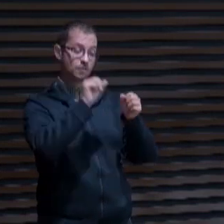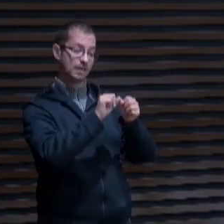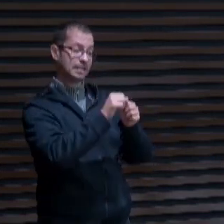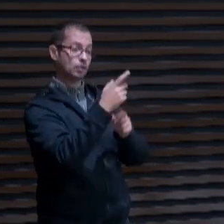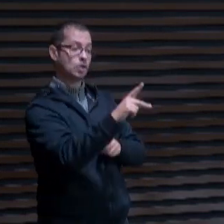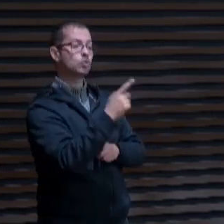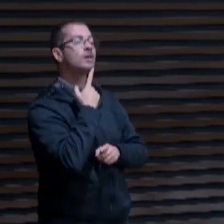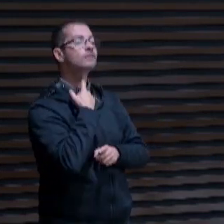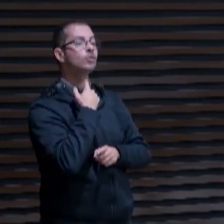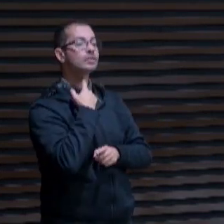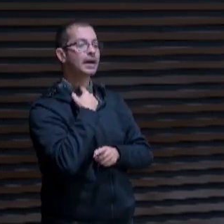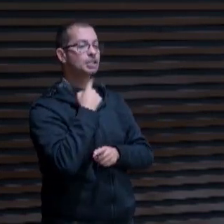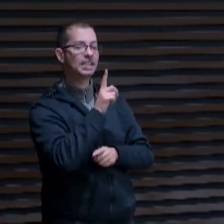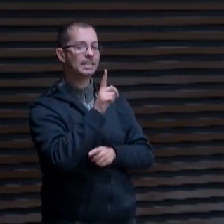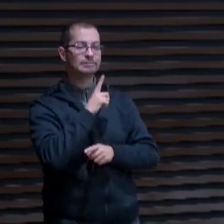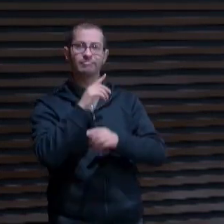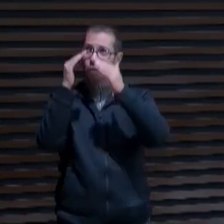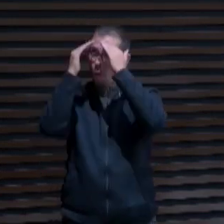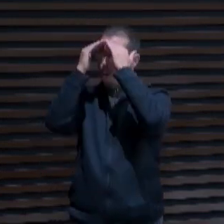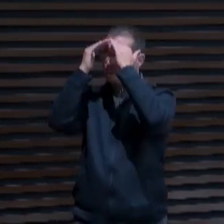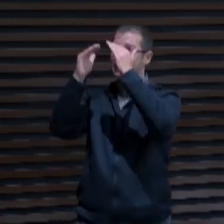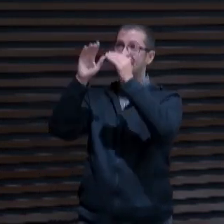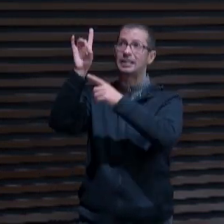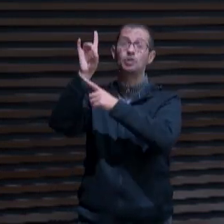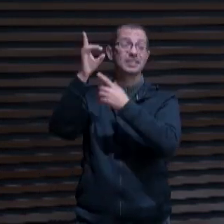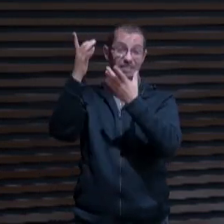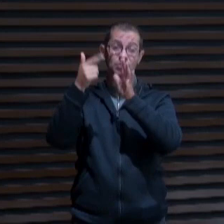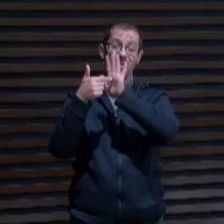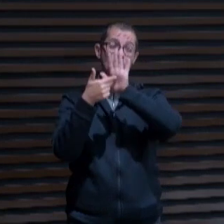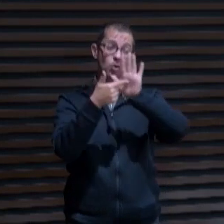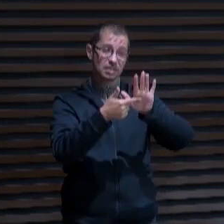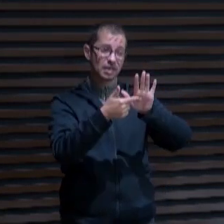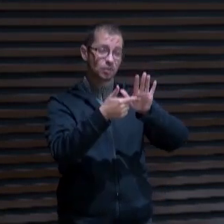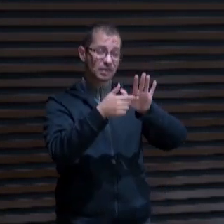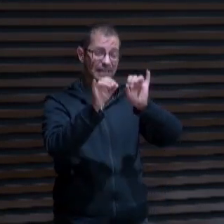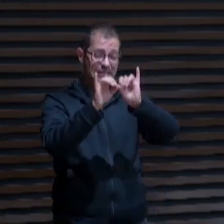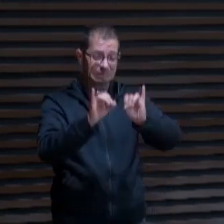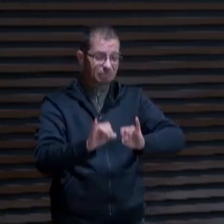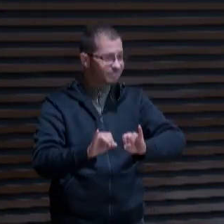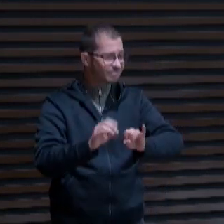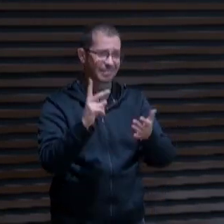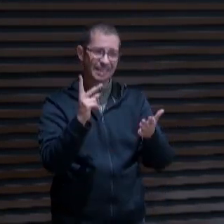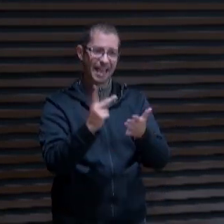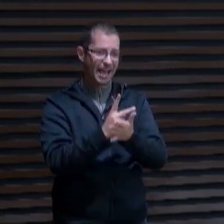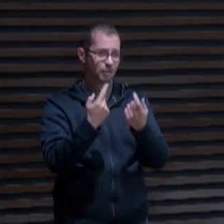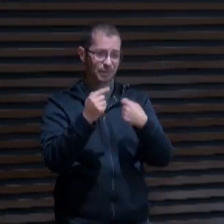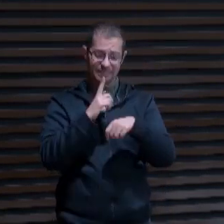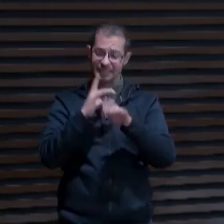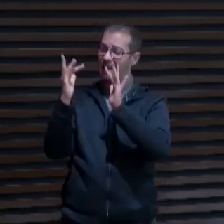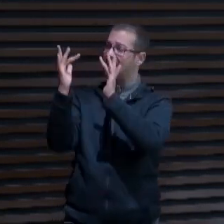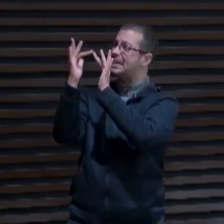quebrando aquilo que Deus mais estava mostrando para eles que ele prezava, esse relacionamento de intimidade.